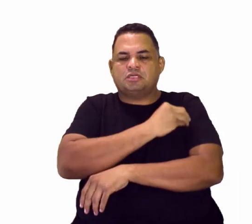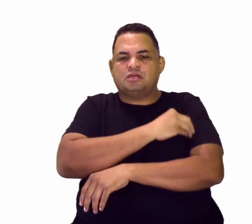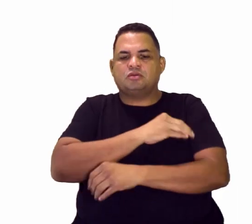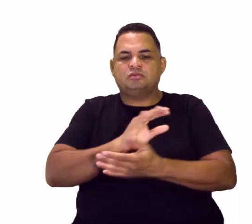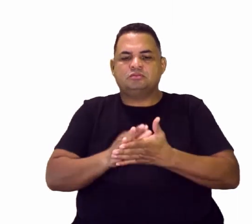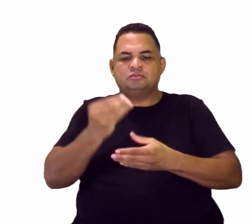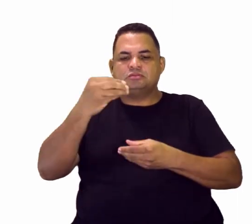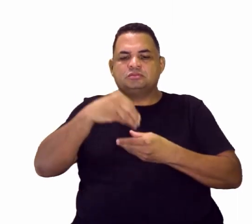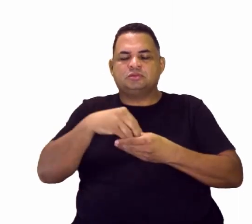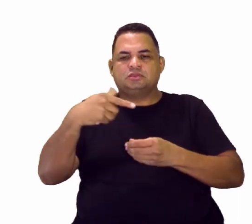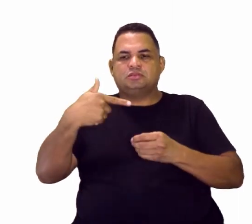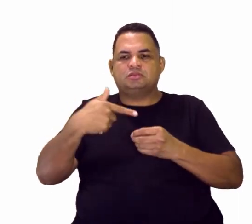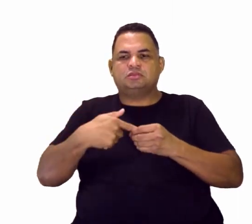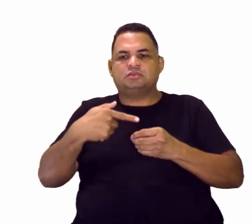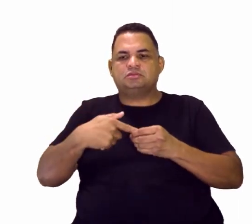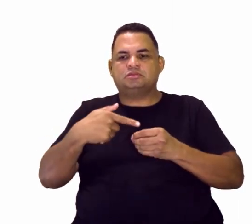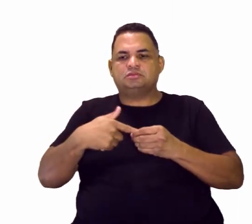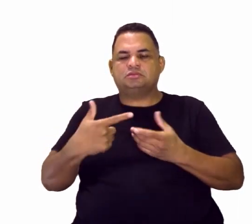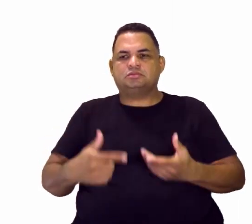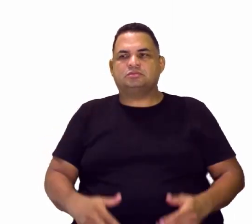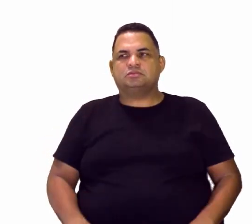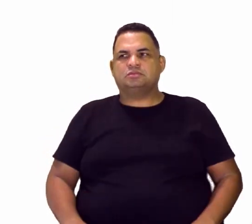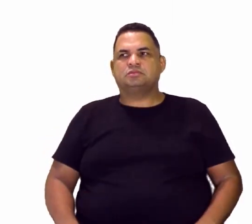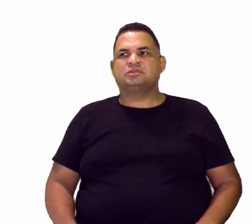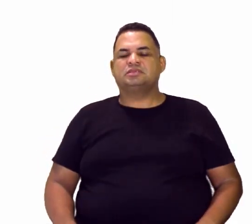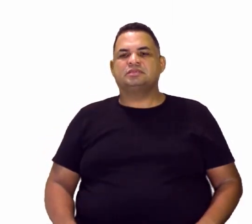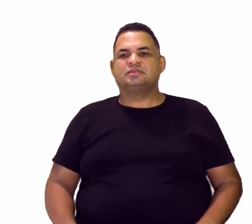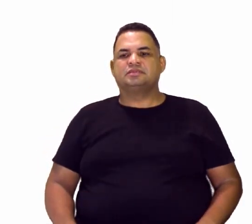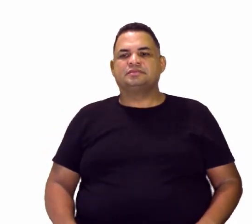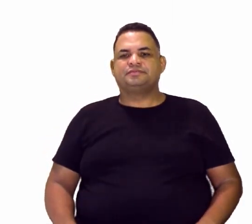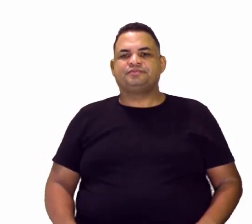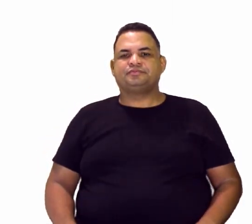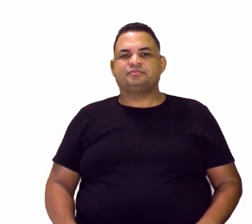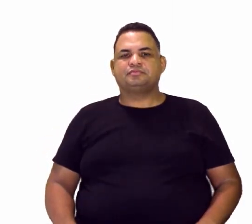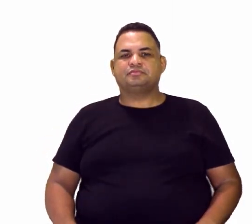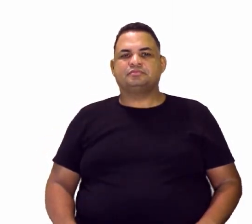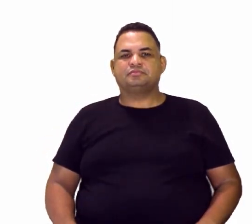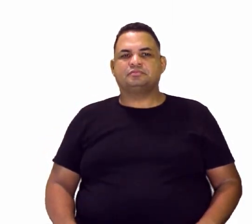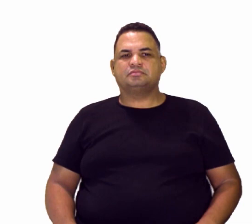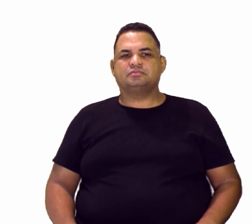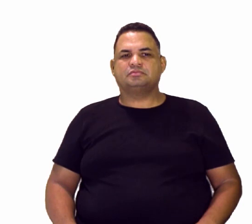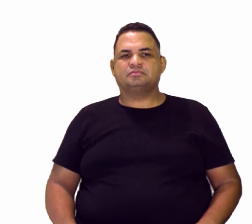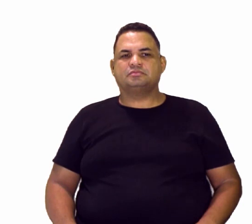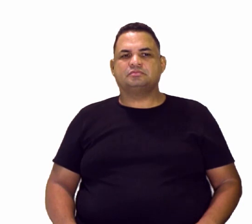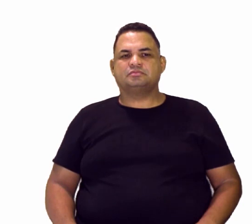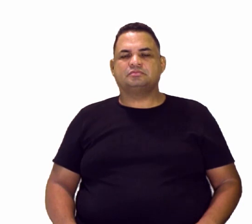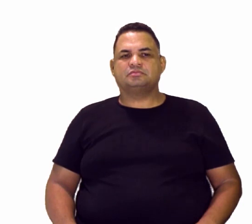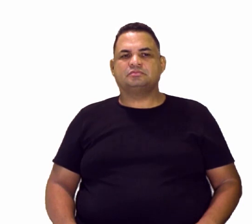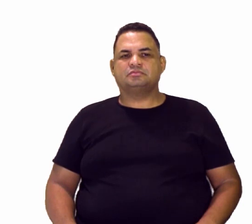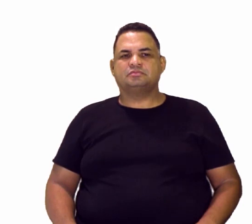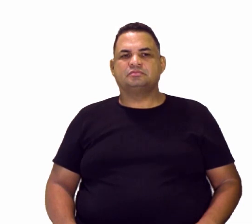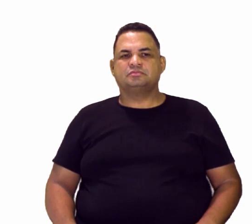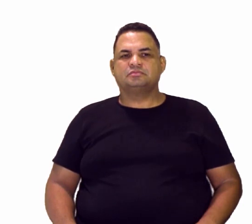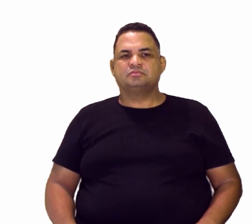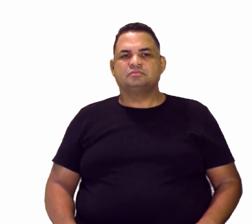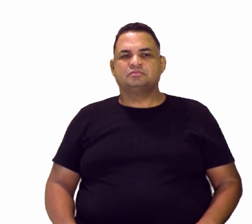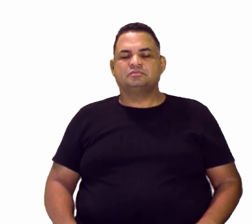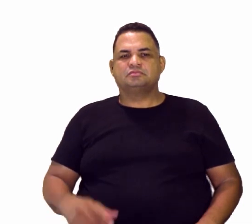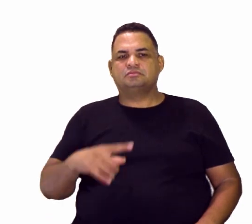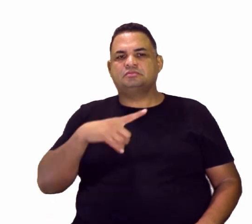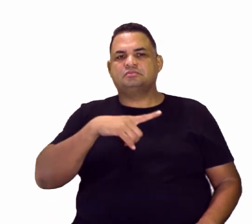você conseguiu, meu caro aluno? Olha só. Temos que 40